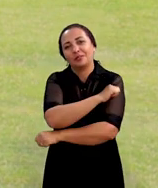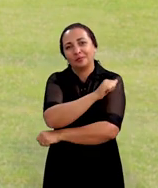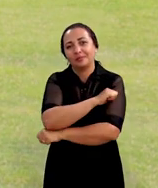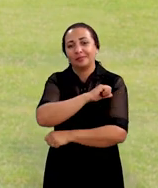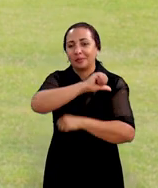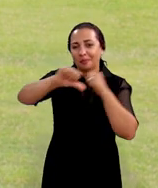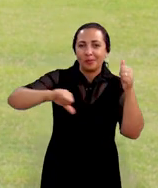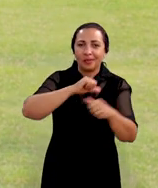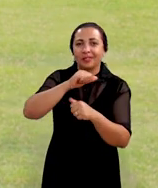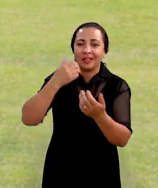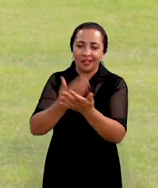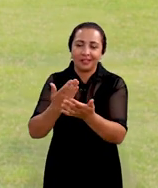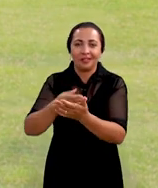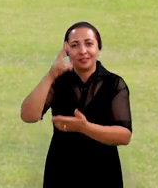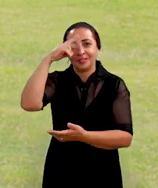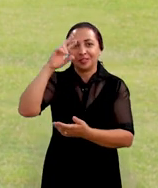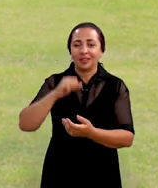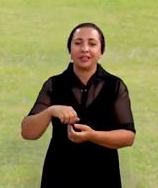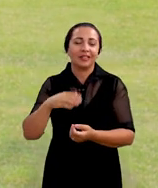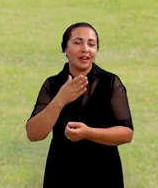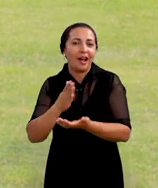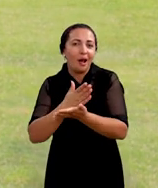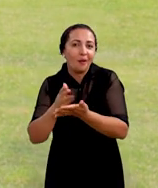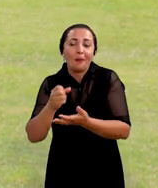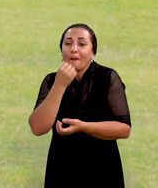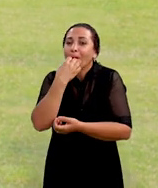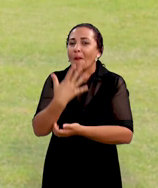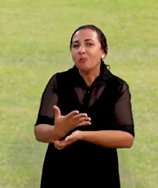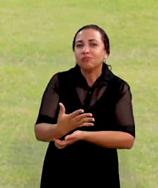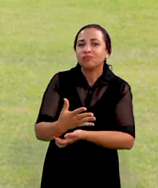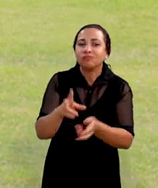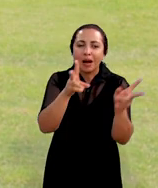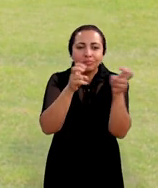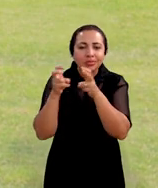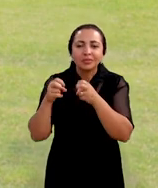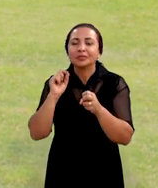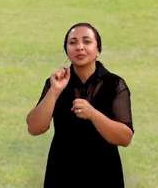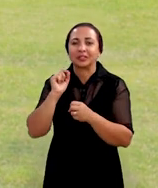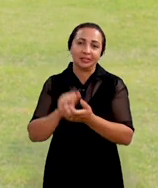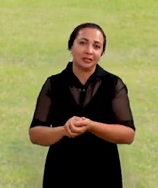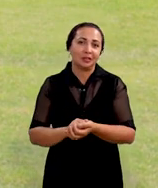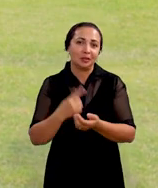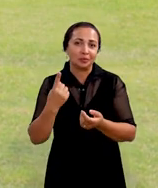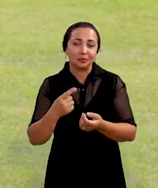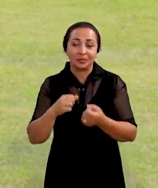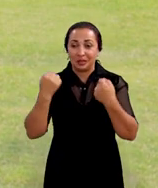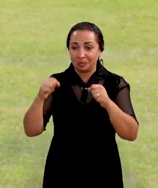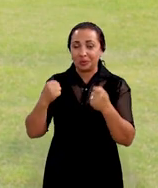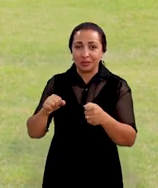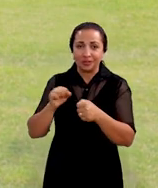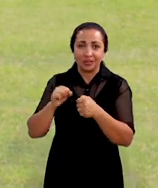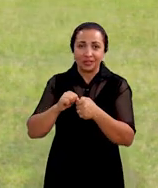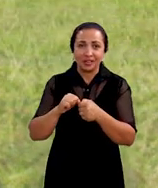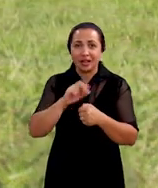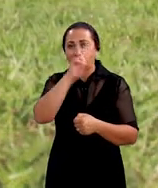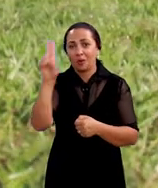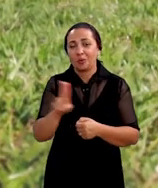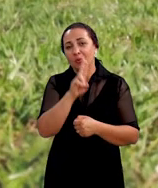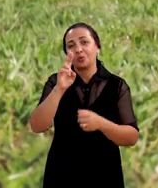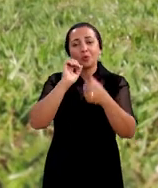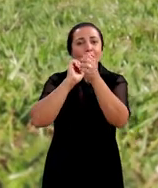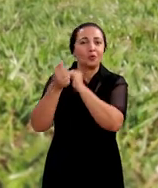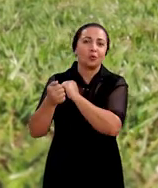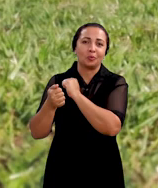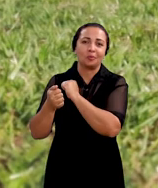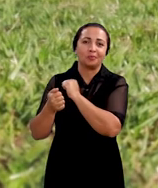a história, a aula de história, em algo atraente. E a grande percepção dela foi que uma das possibilidades seria o